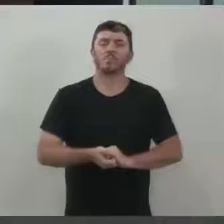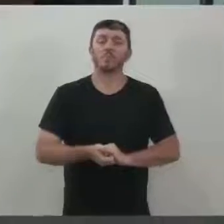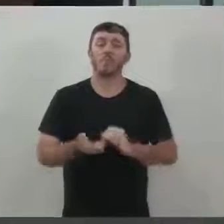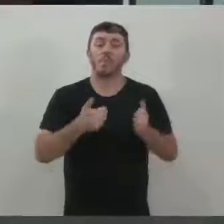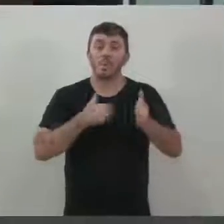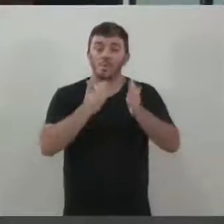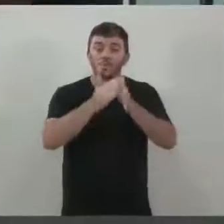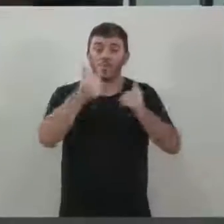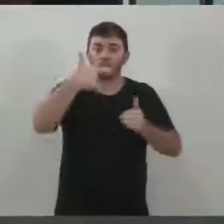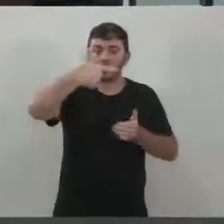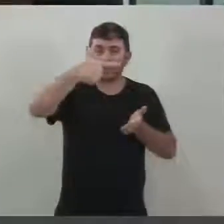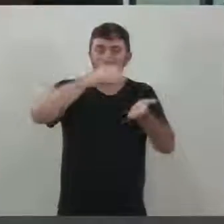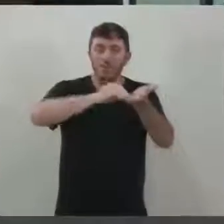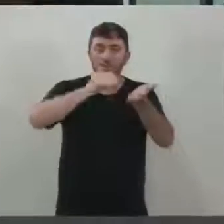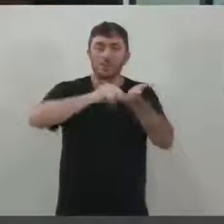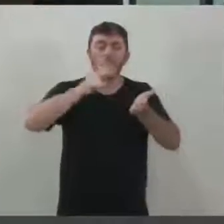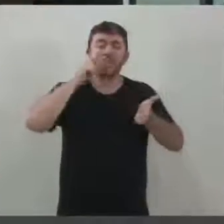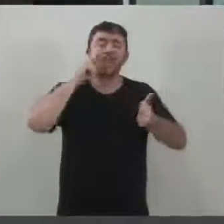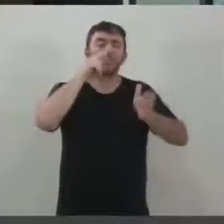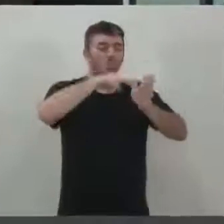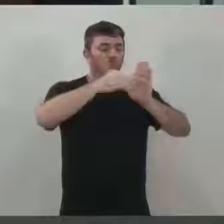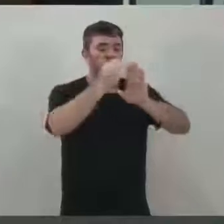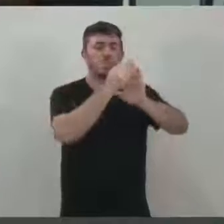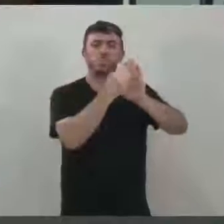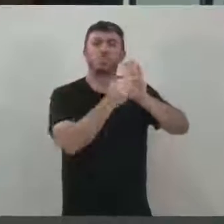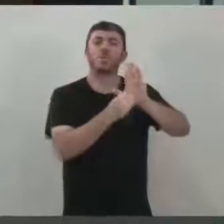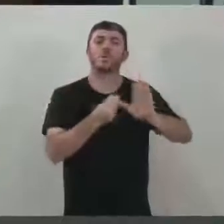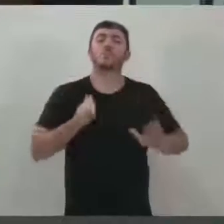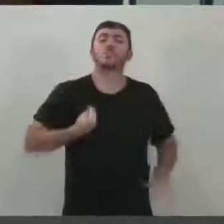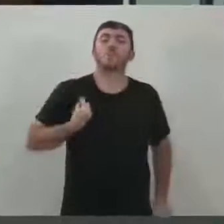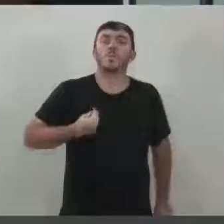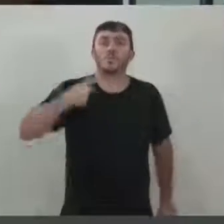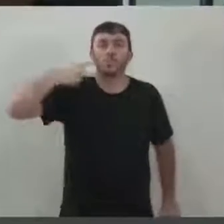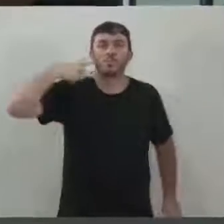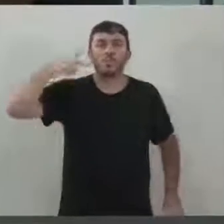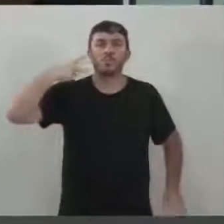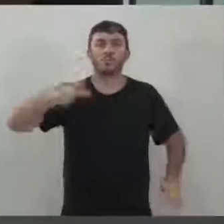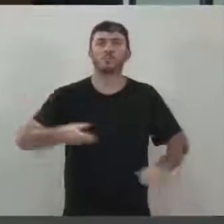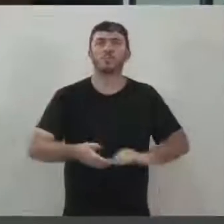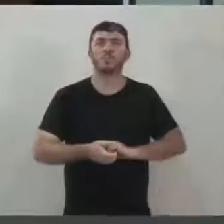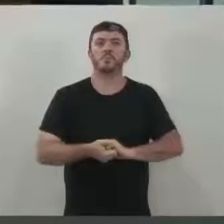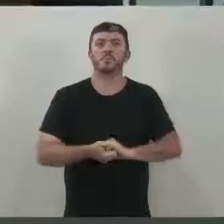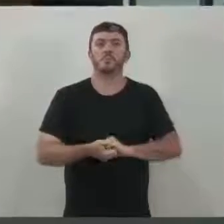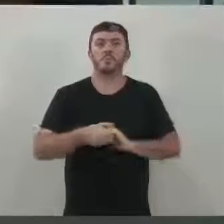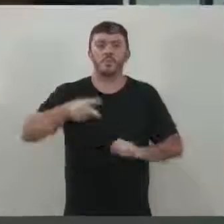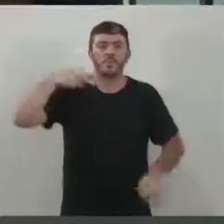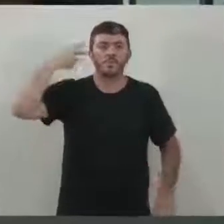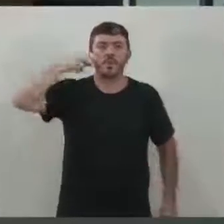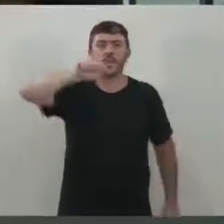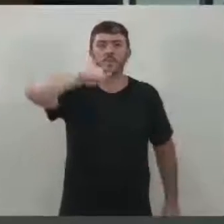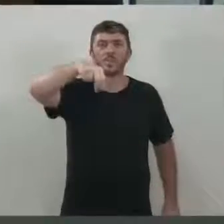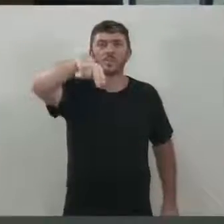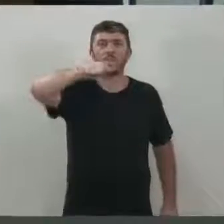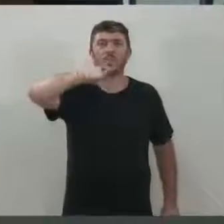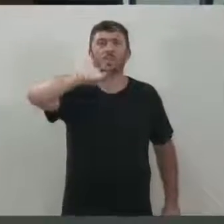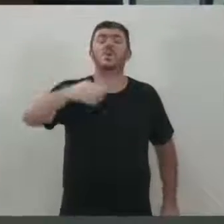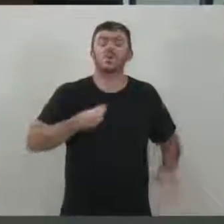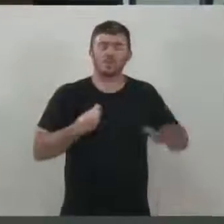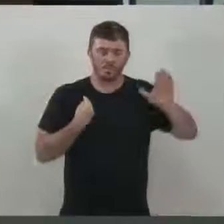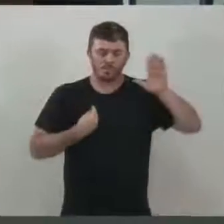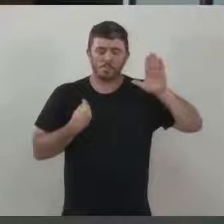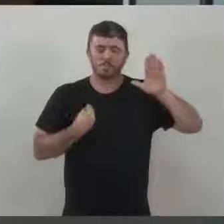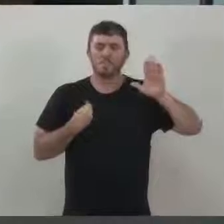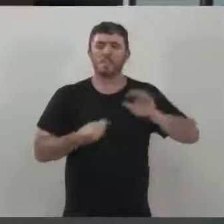Solicito à segunda secretária que proceda à verificação de presença dos vereadores e vereadoras. Vereadora Ana Genesini.